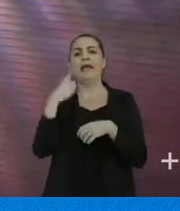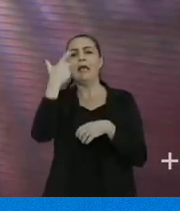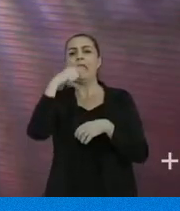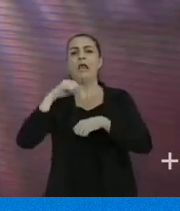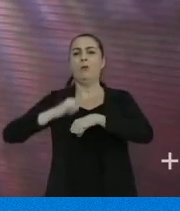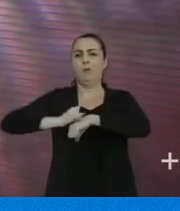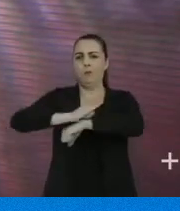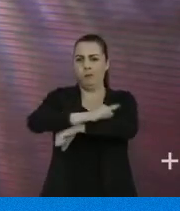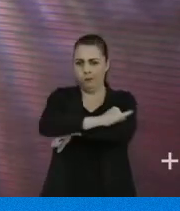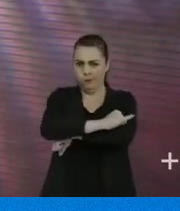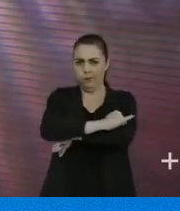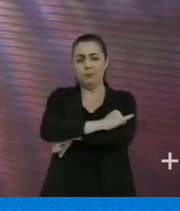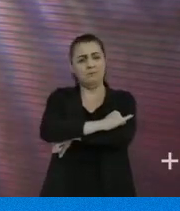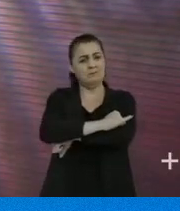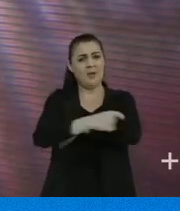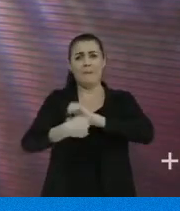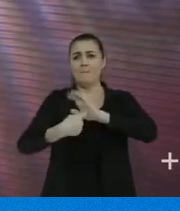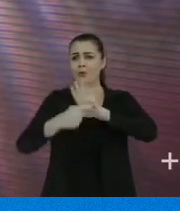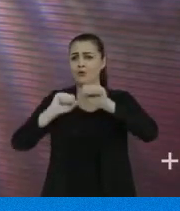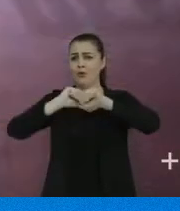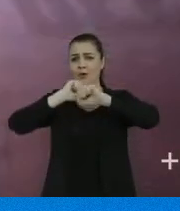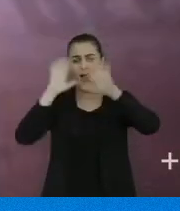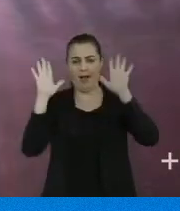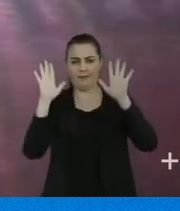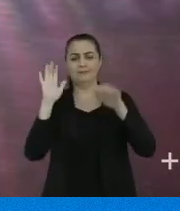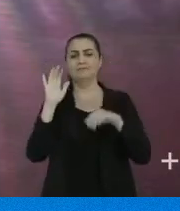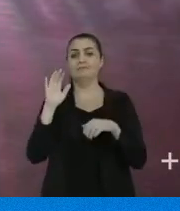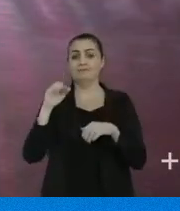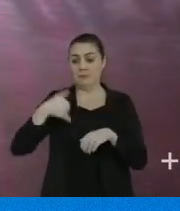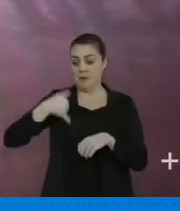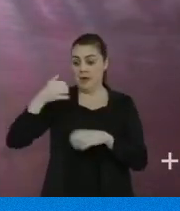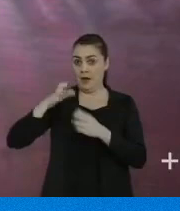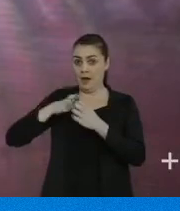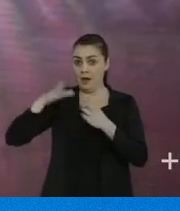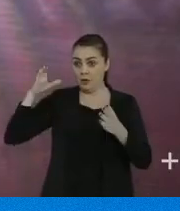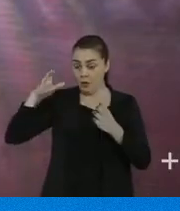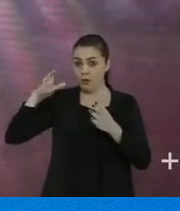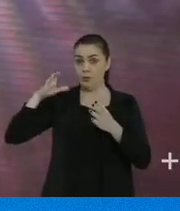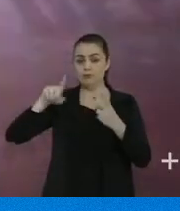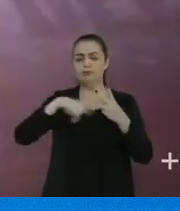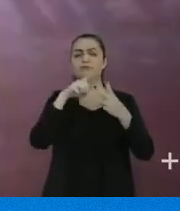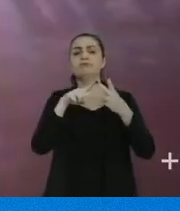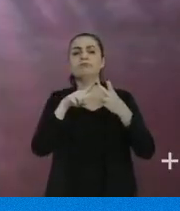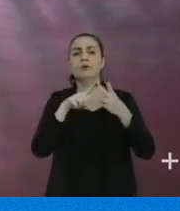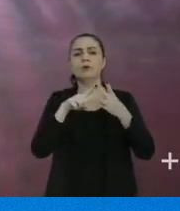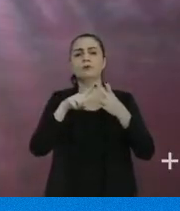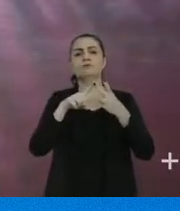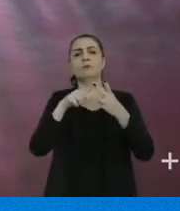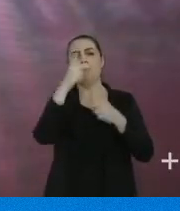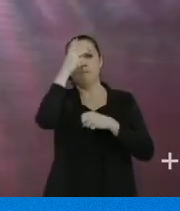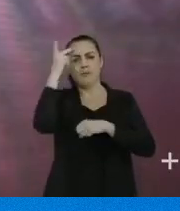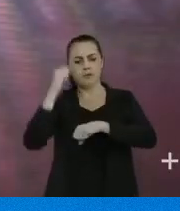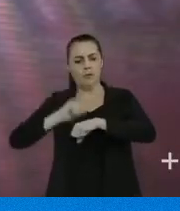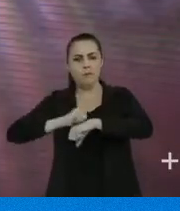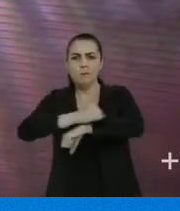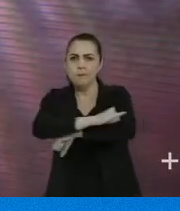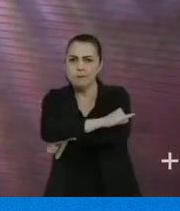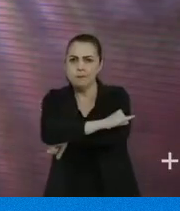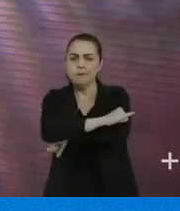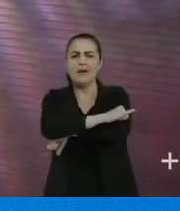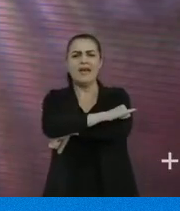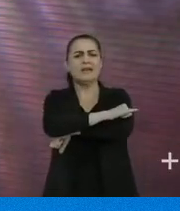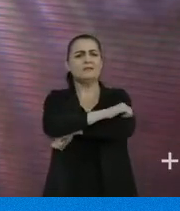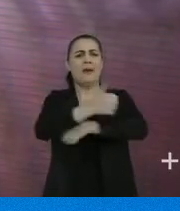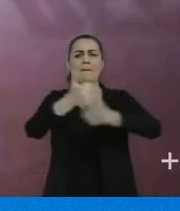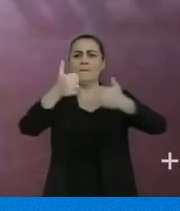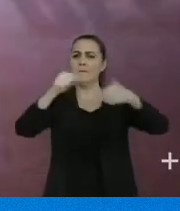diferentes quando a gente vem do idoso, depois do obeso e depois todas as outras coisas que poderiam piorar o paciente. Então,